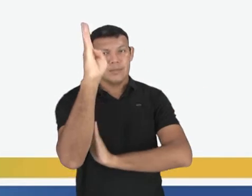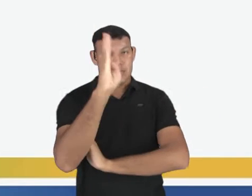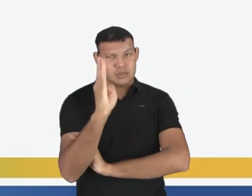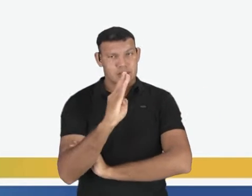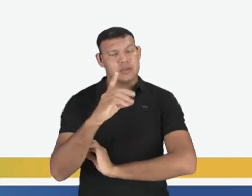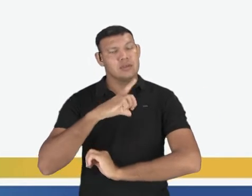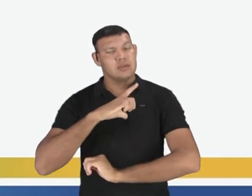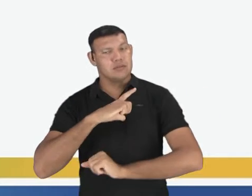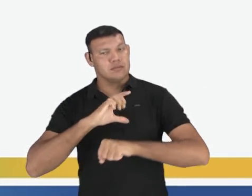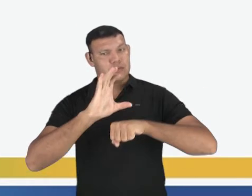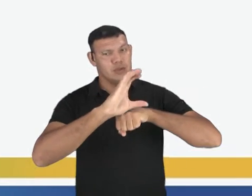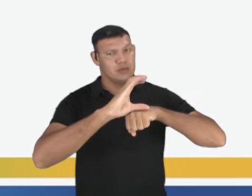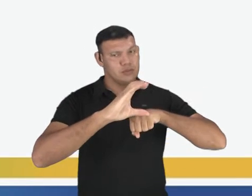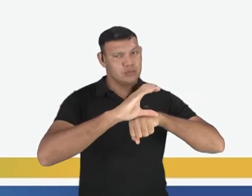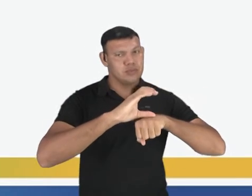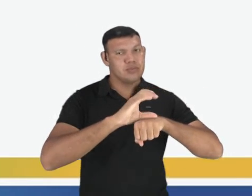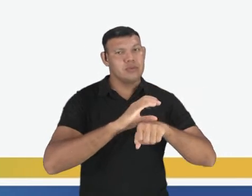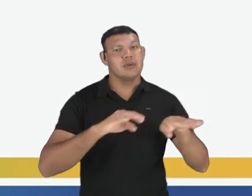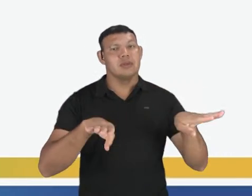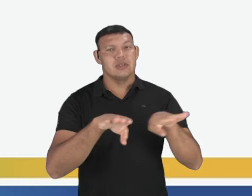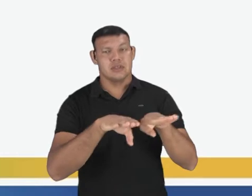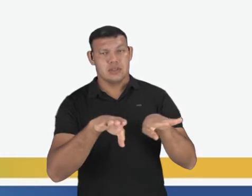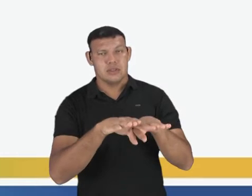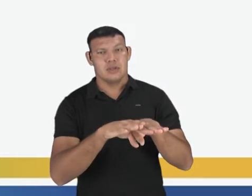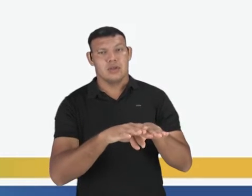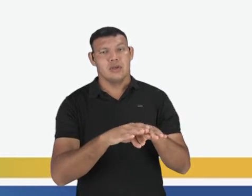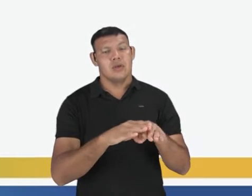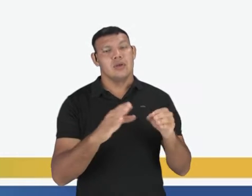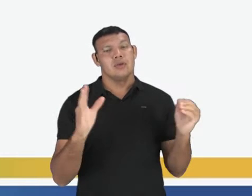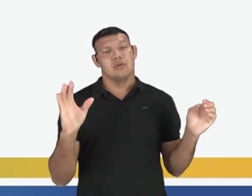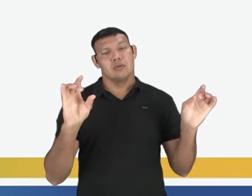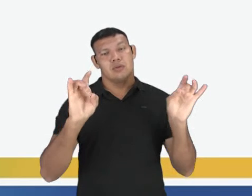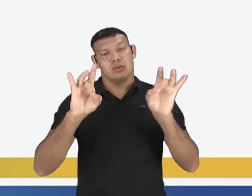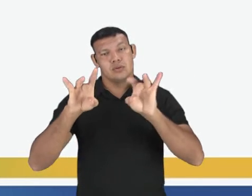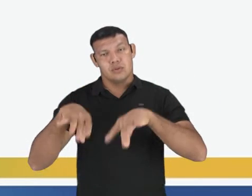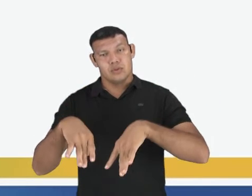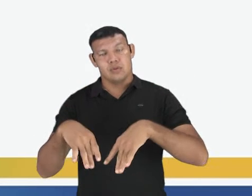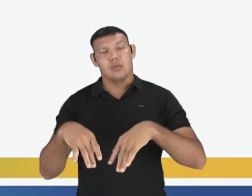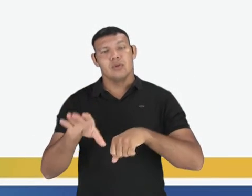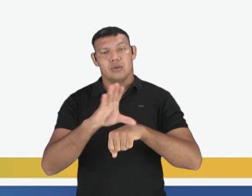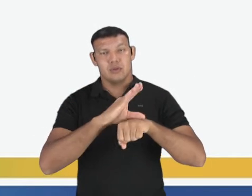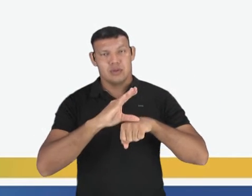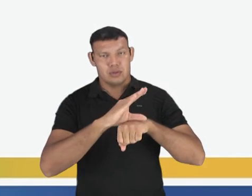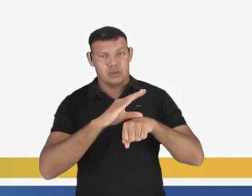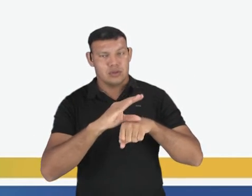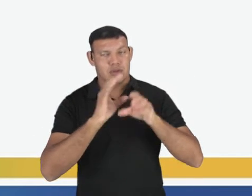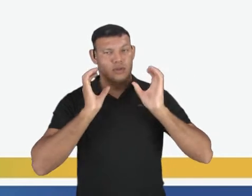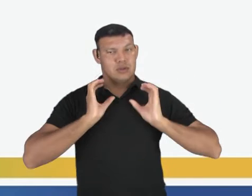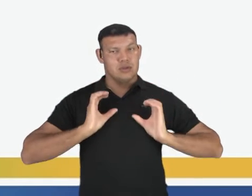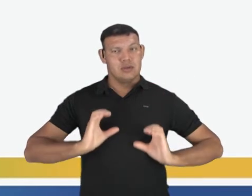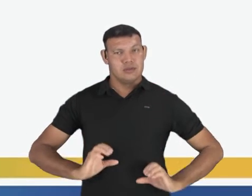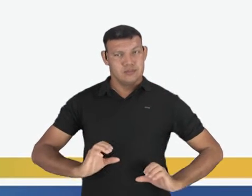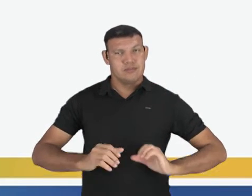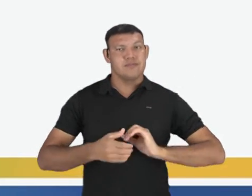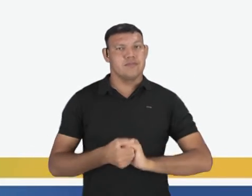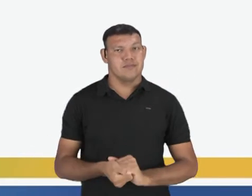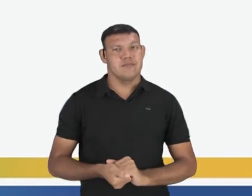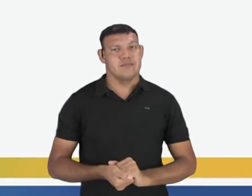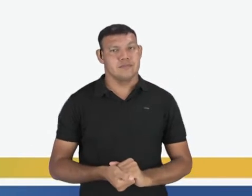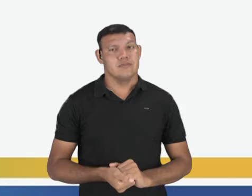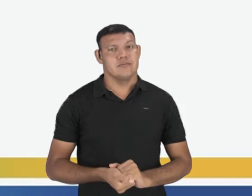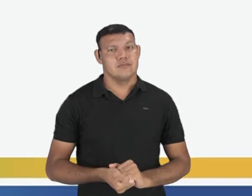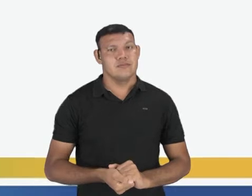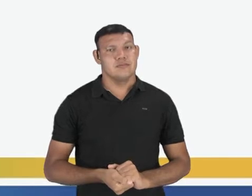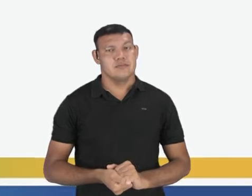tem as constituições e temos a nossa última Constituição, né, a Constituição Cidadã, essa Constituição